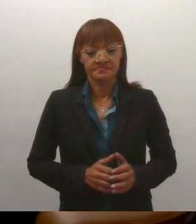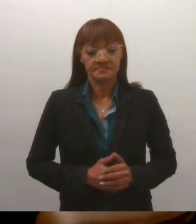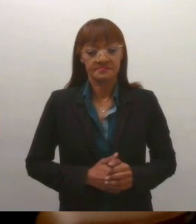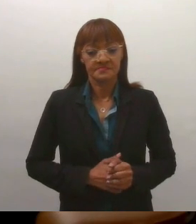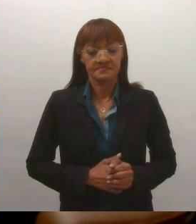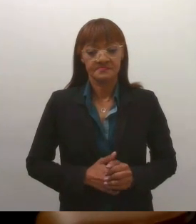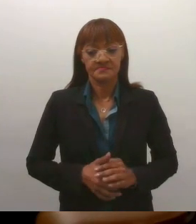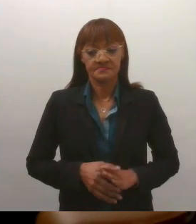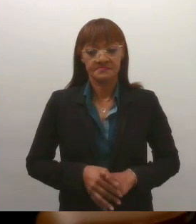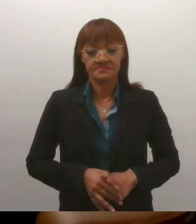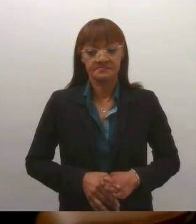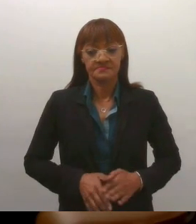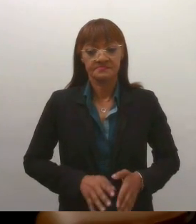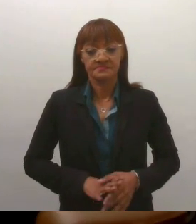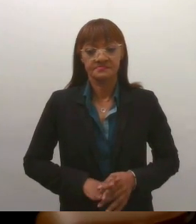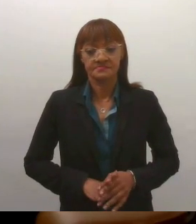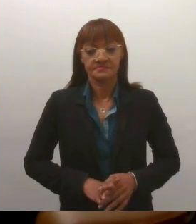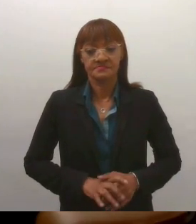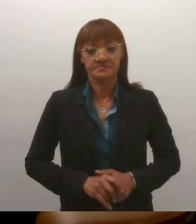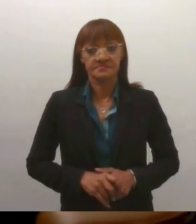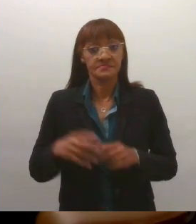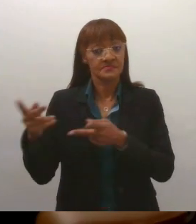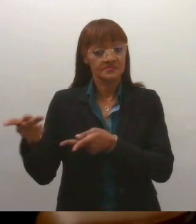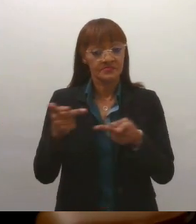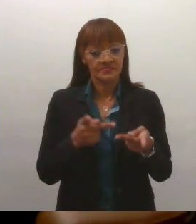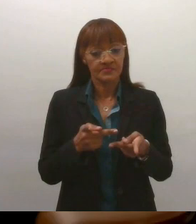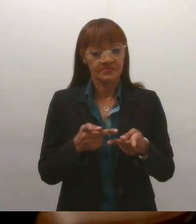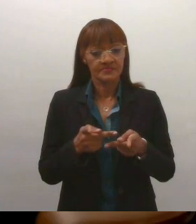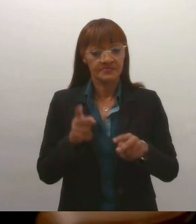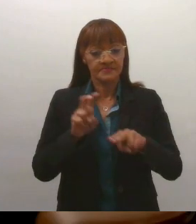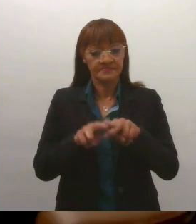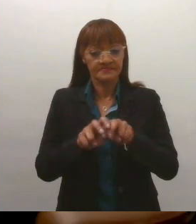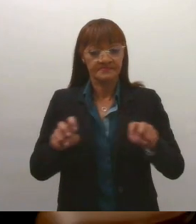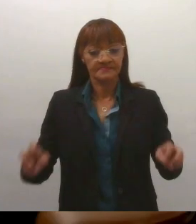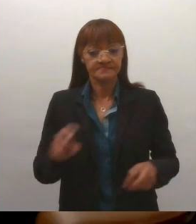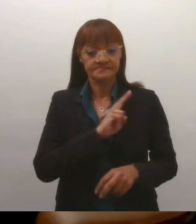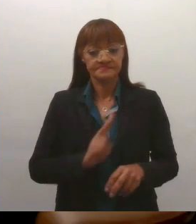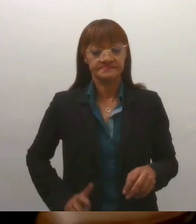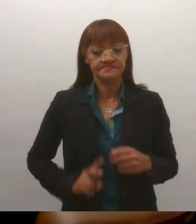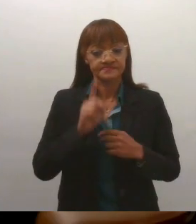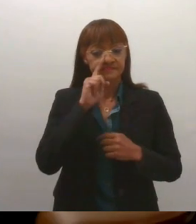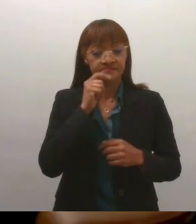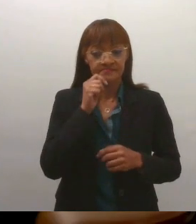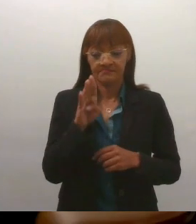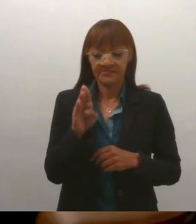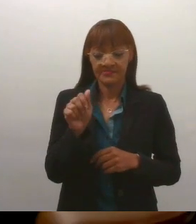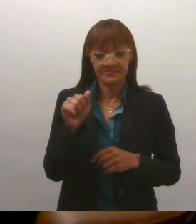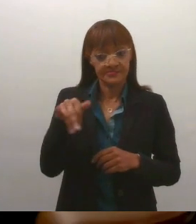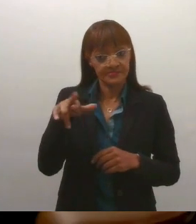Convido para fazer parte da mesa o vereador de Aracaju, Byron Vigílio, representando a Câmara de Vereadores de Aracaju.